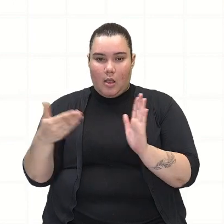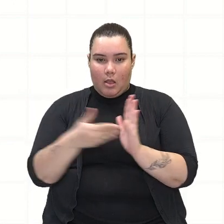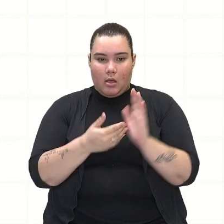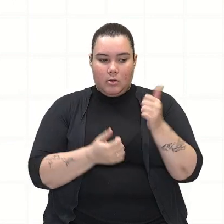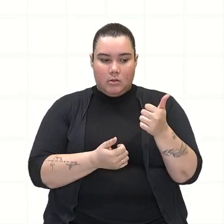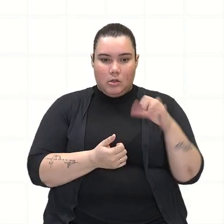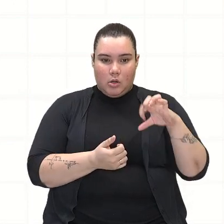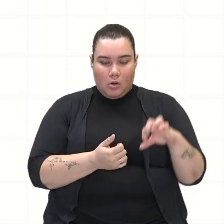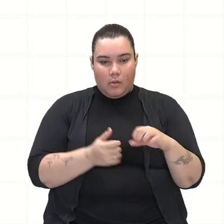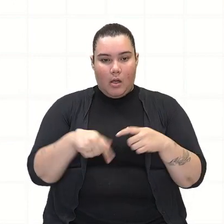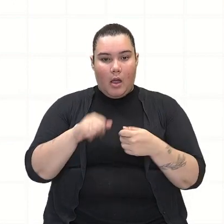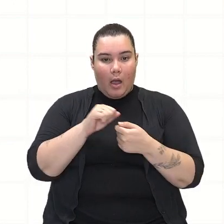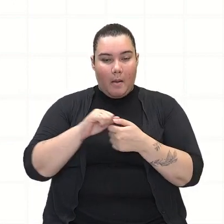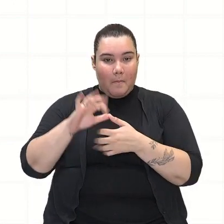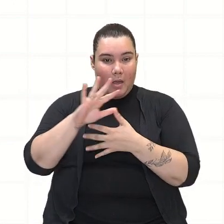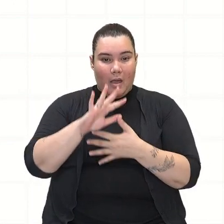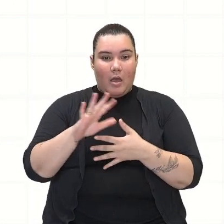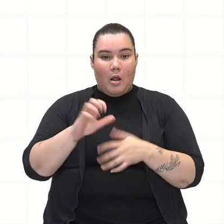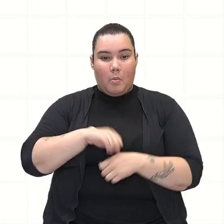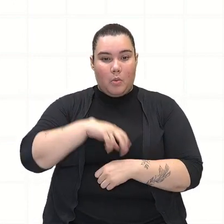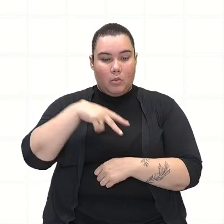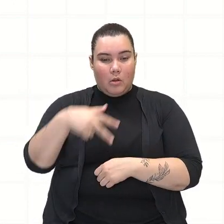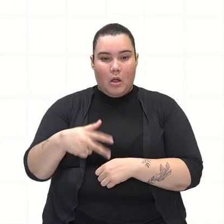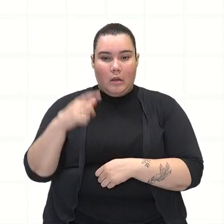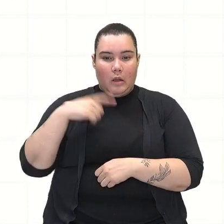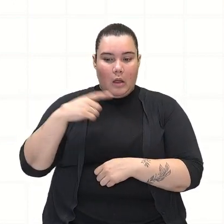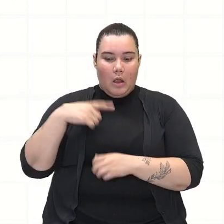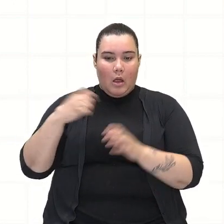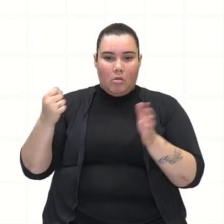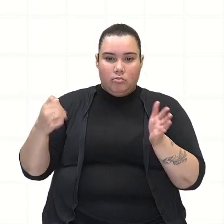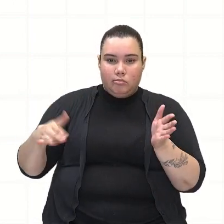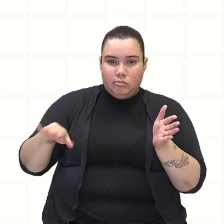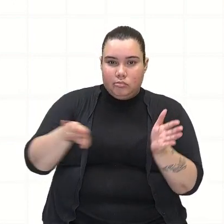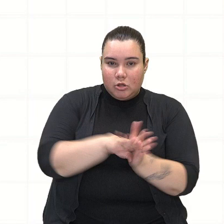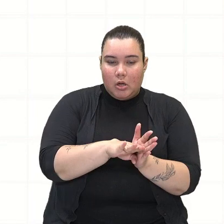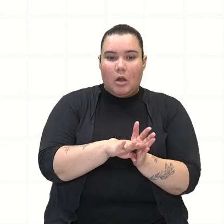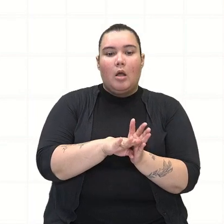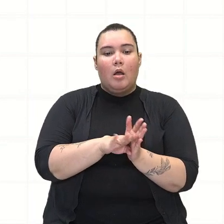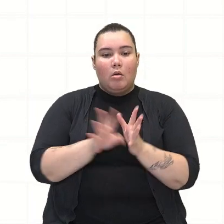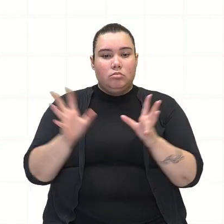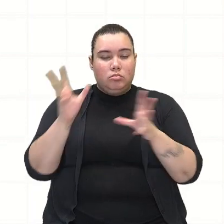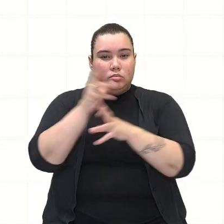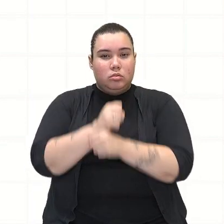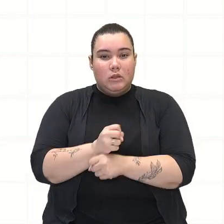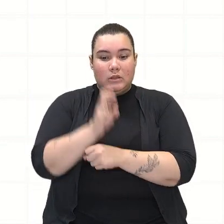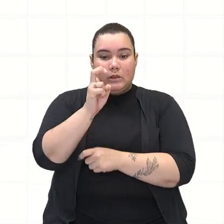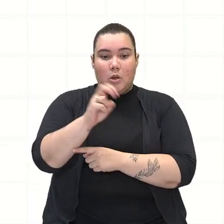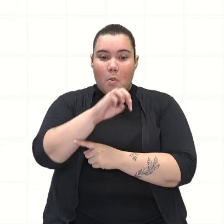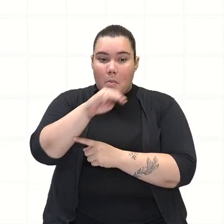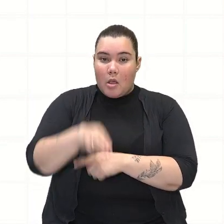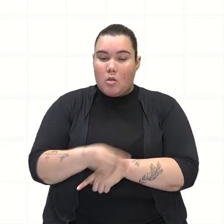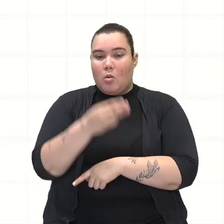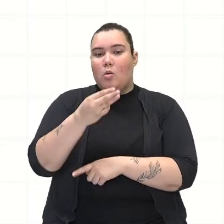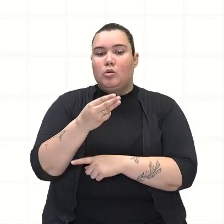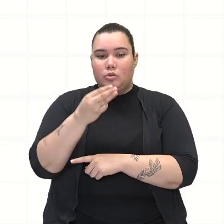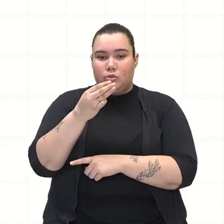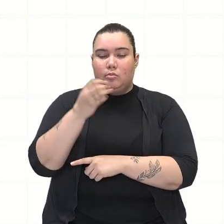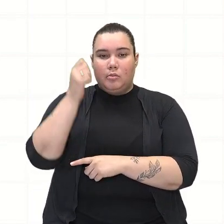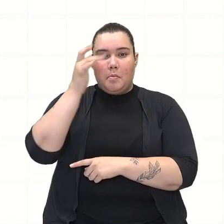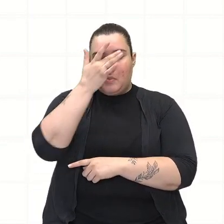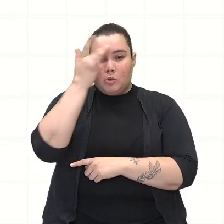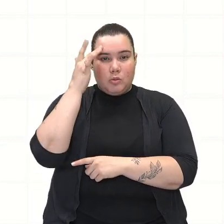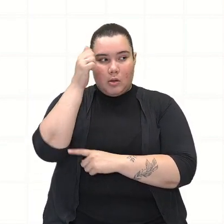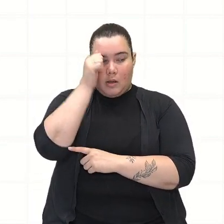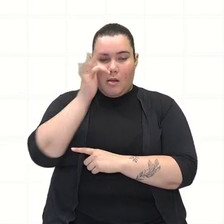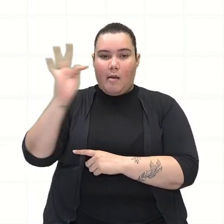América Portuguesa ela vai receber cerca de 5 milhões de africanos escravizados. Os portos de onde saíam ali de